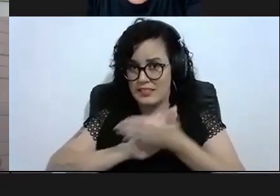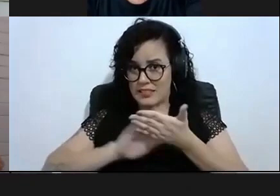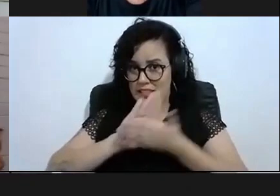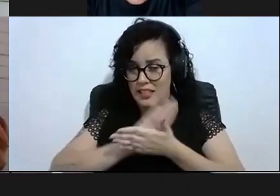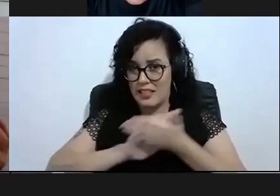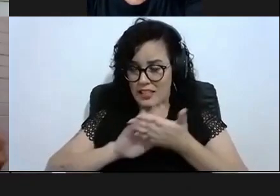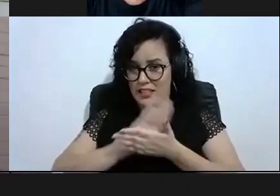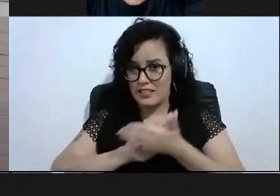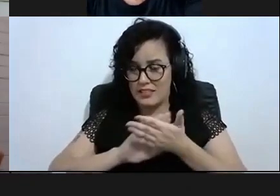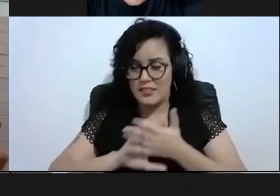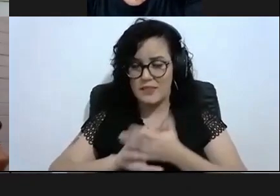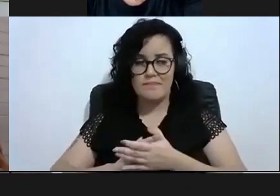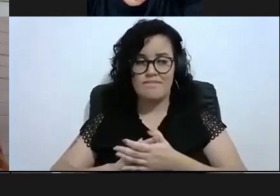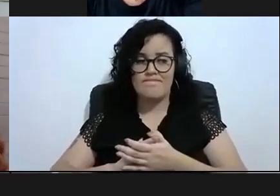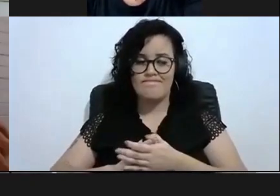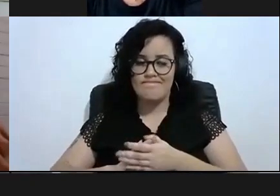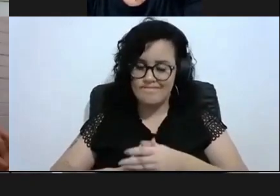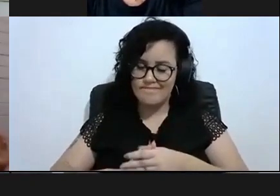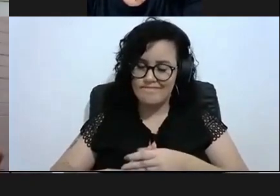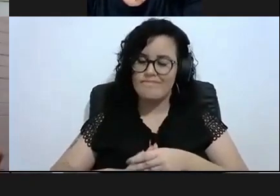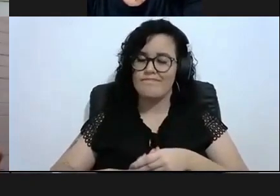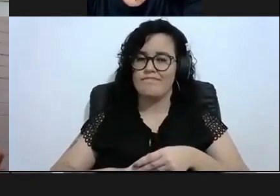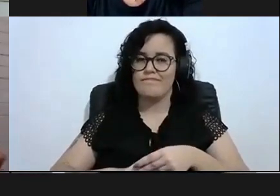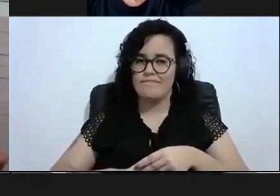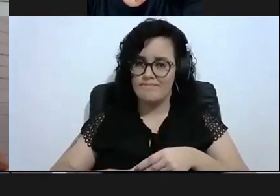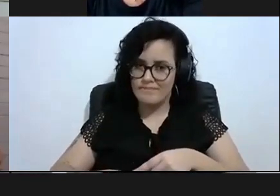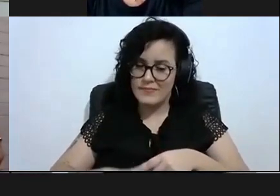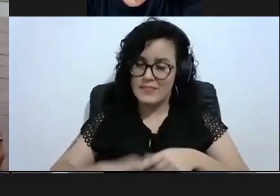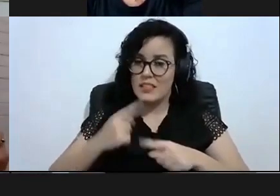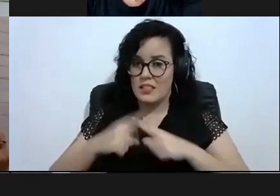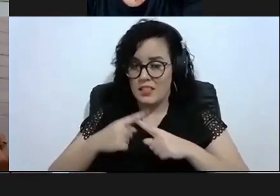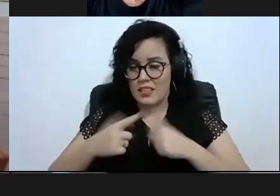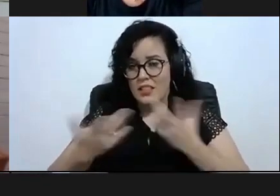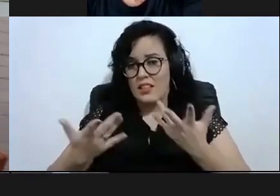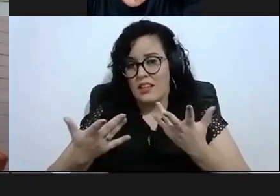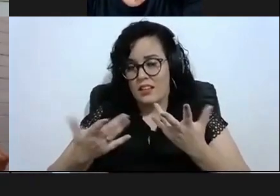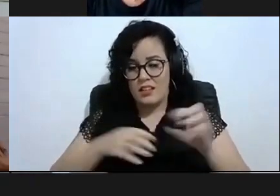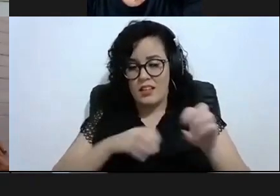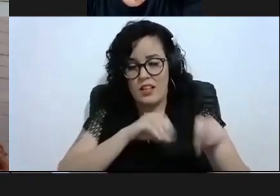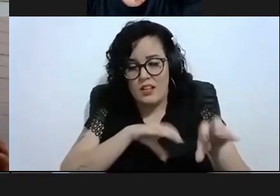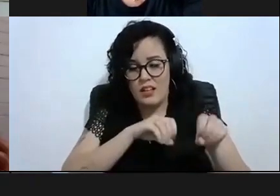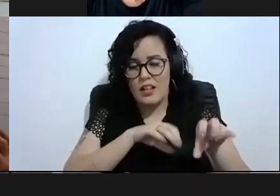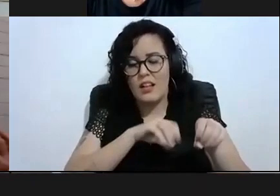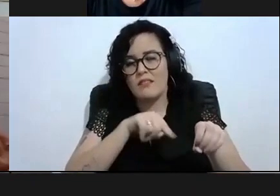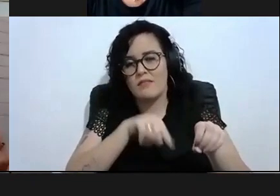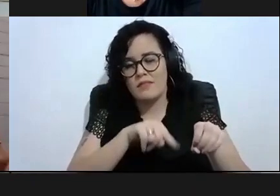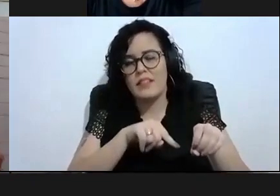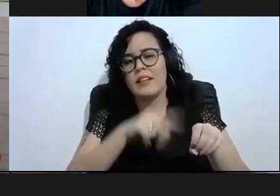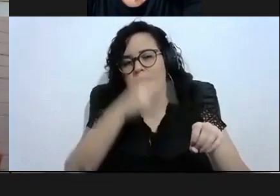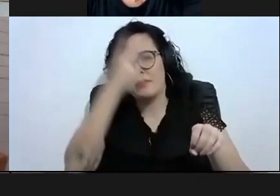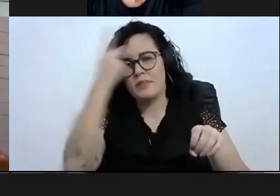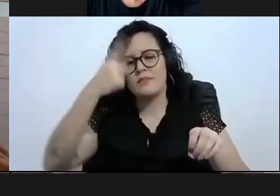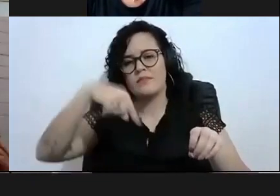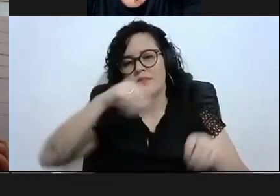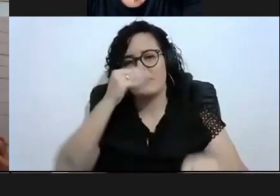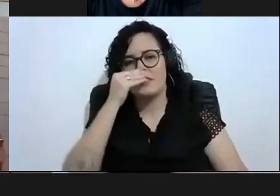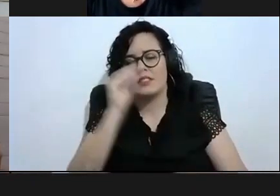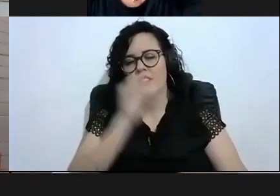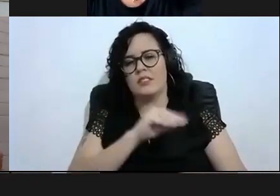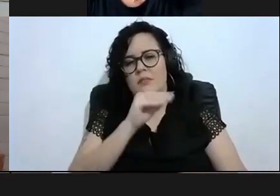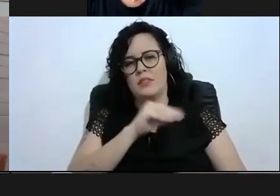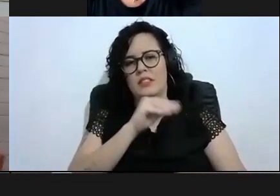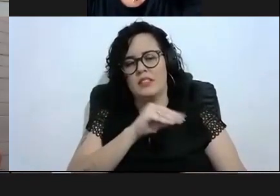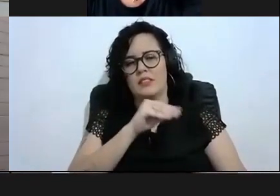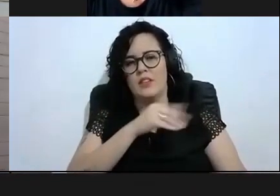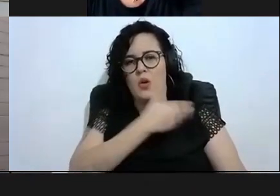ponto de virada, assim, porque a educação, de fato, né, sempre foi menosprezada no orçamento, né, das